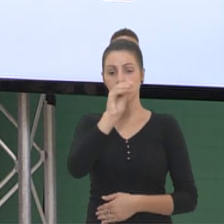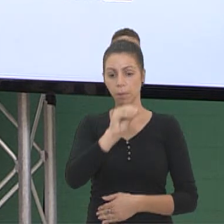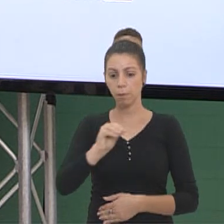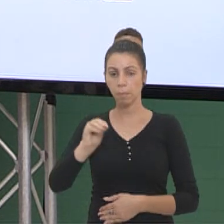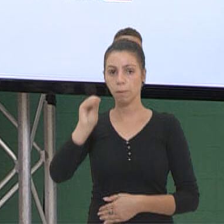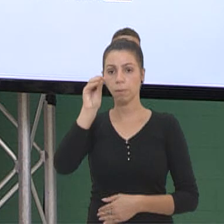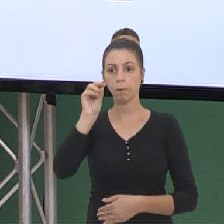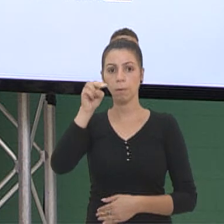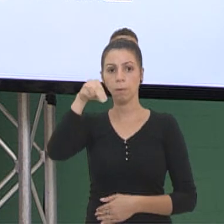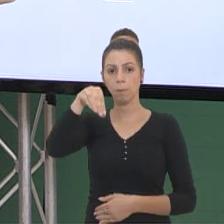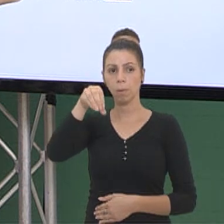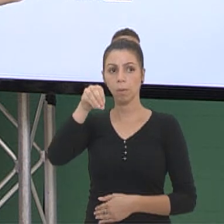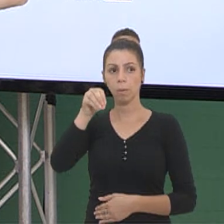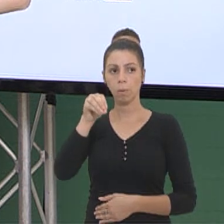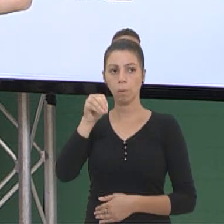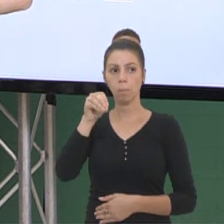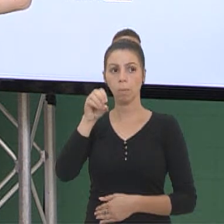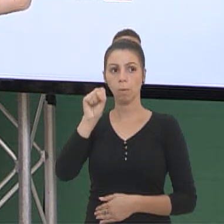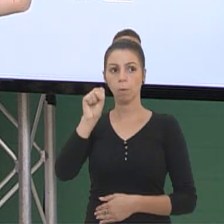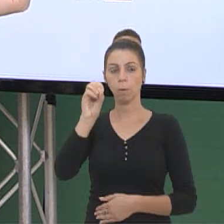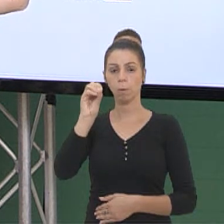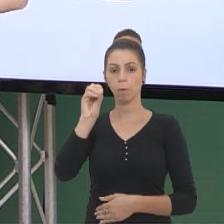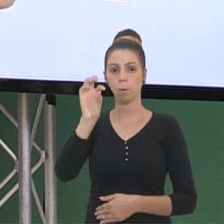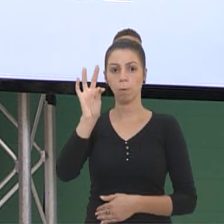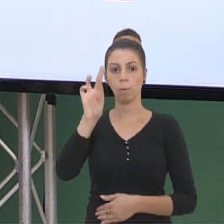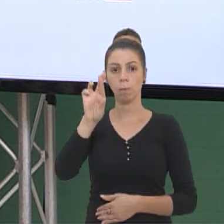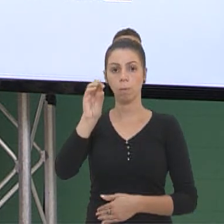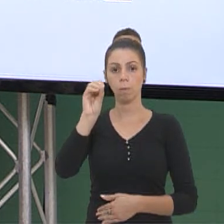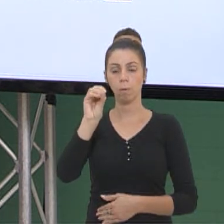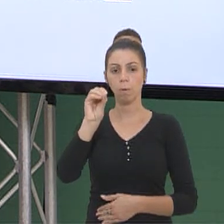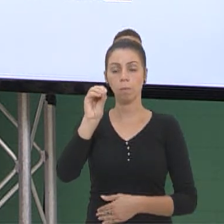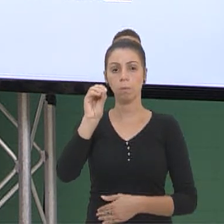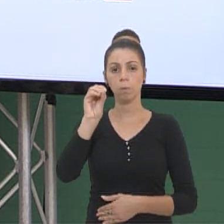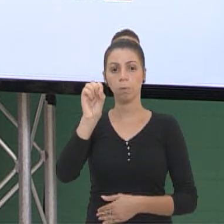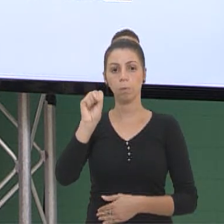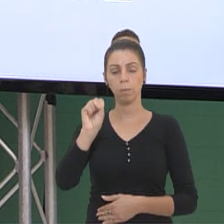nosotros ou nosotras, ficaria no hablemos.